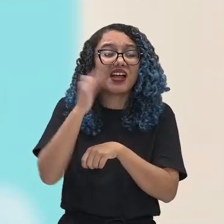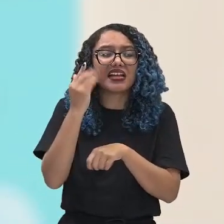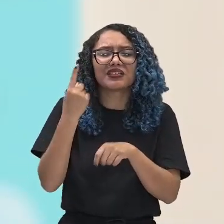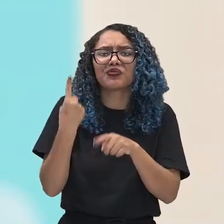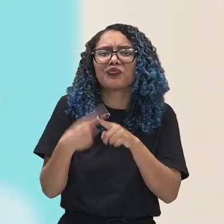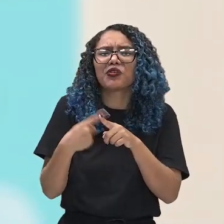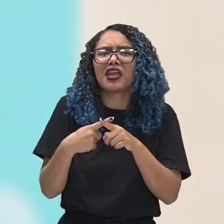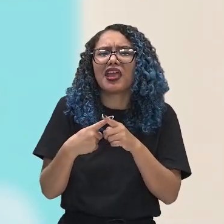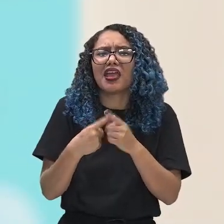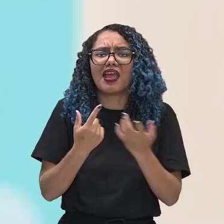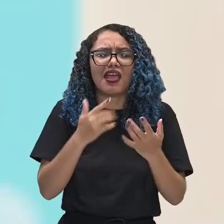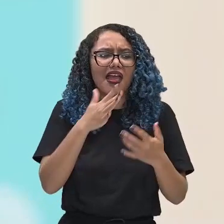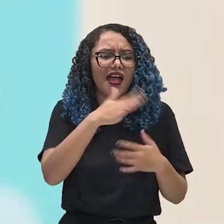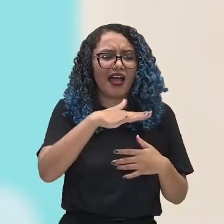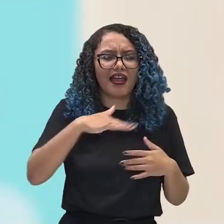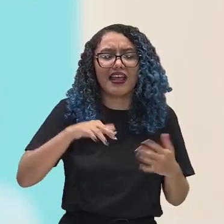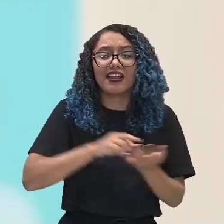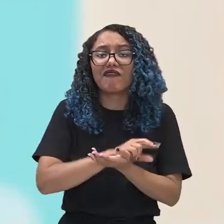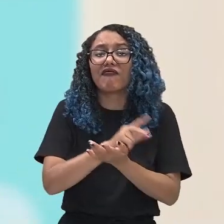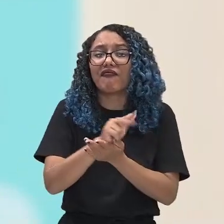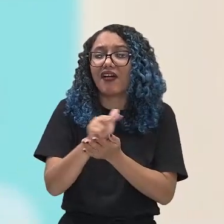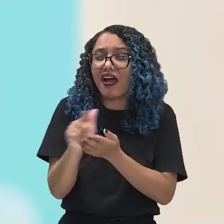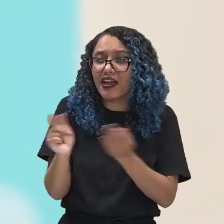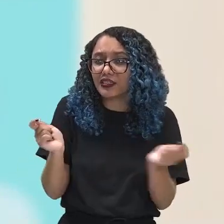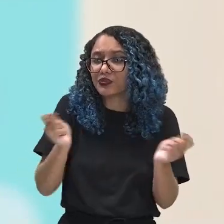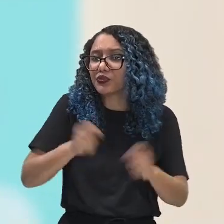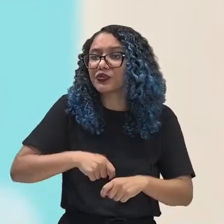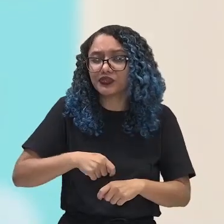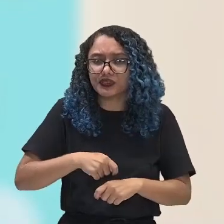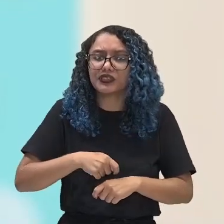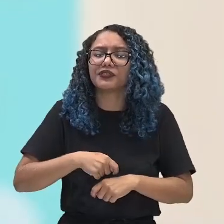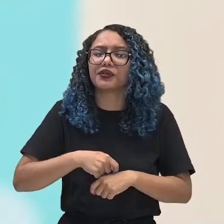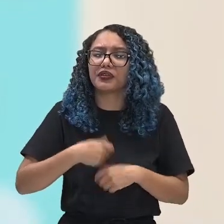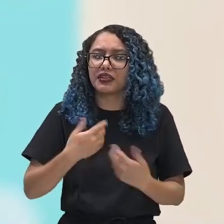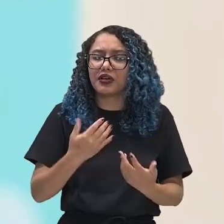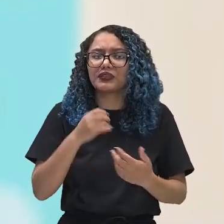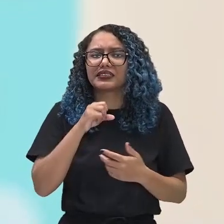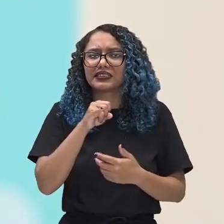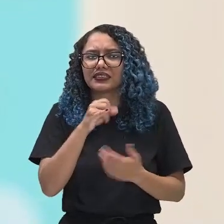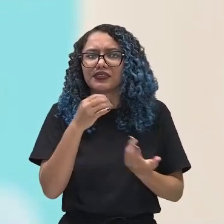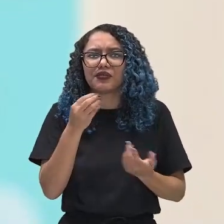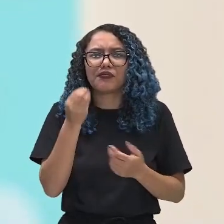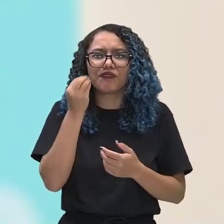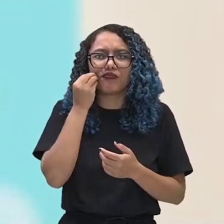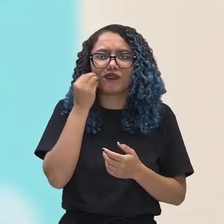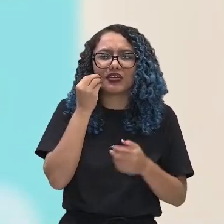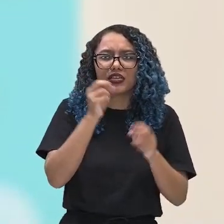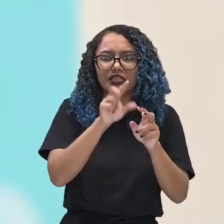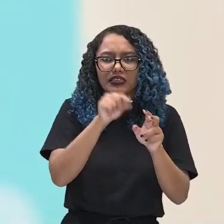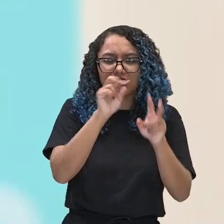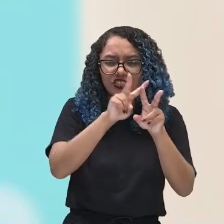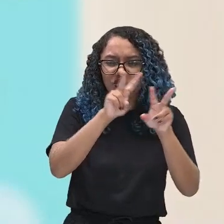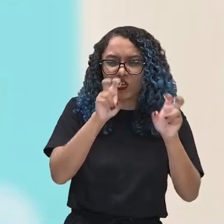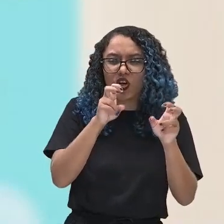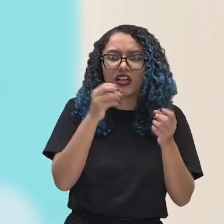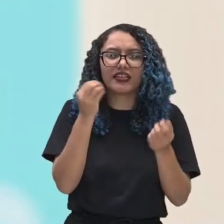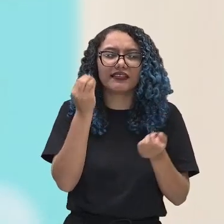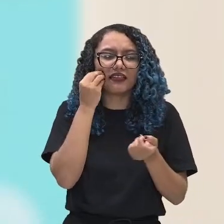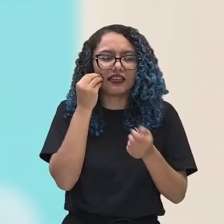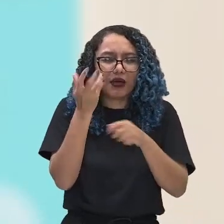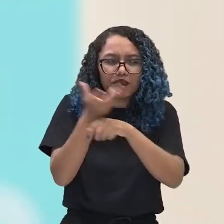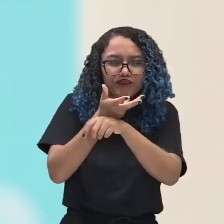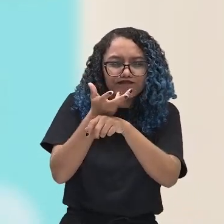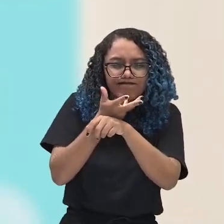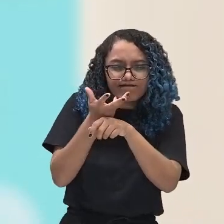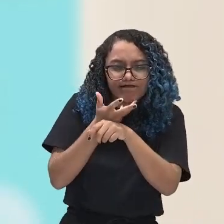inúmeras possibilidades. Então, quando eu trato de um tema e tento convencer você com a minha opinião, de fato é